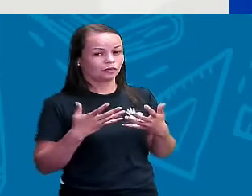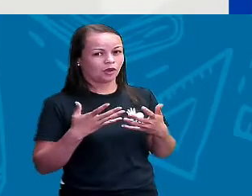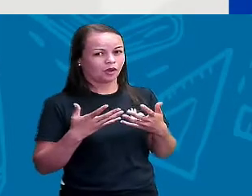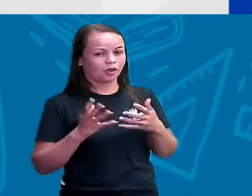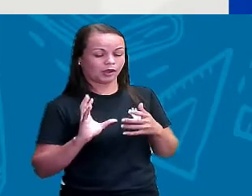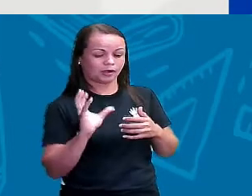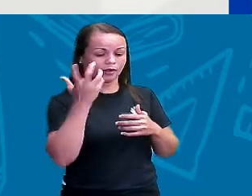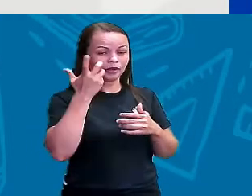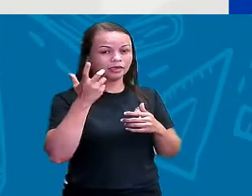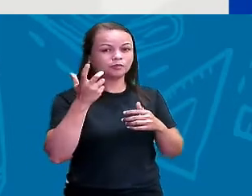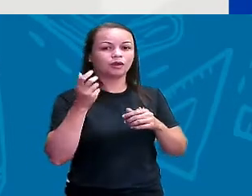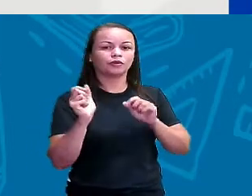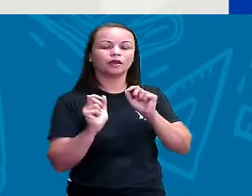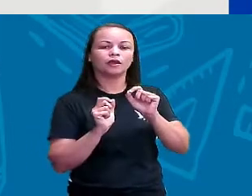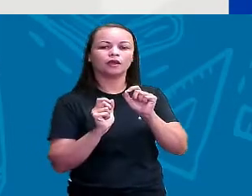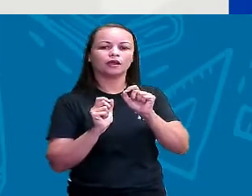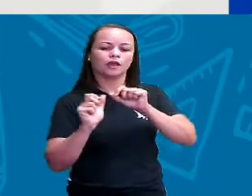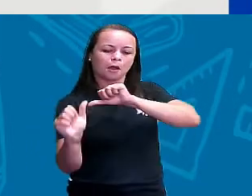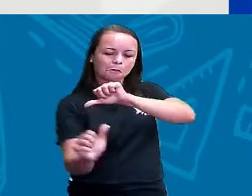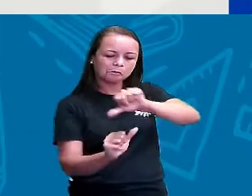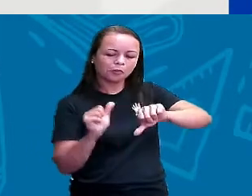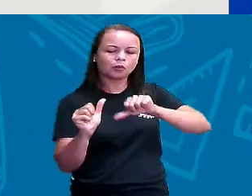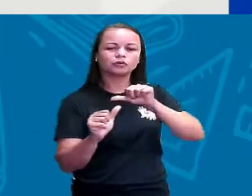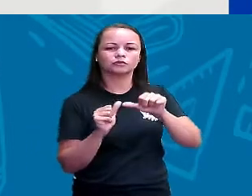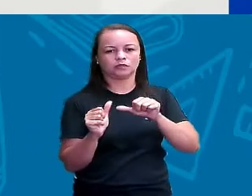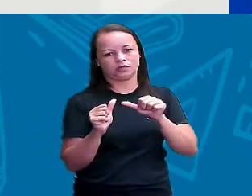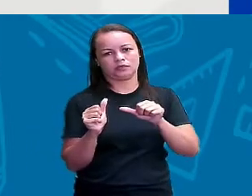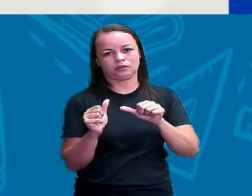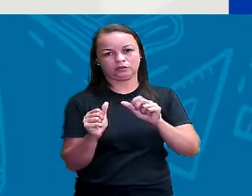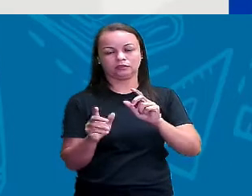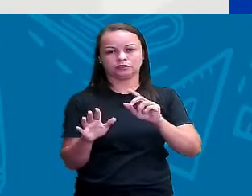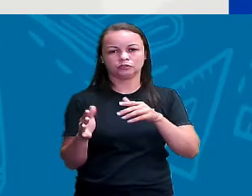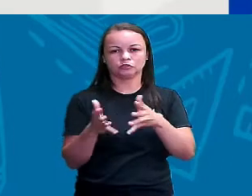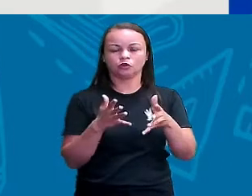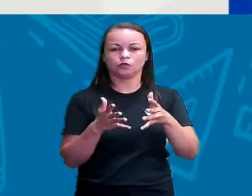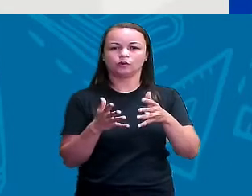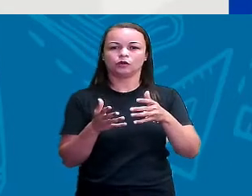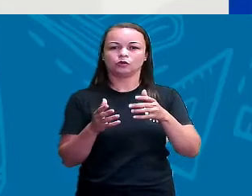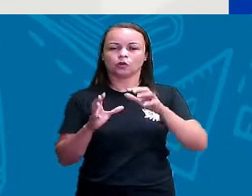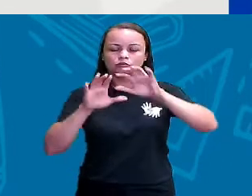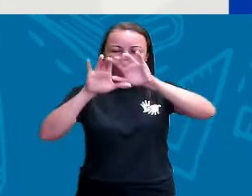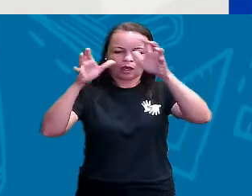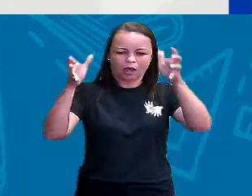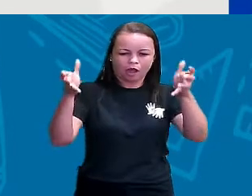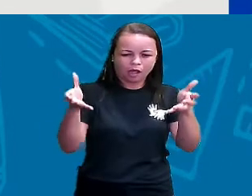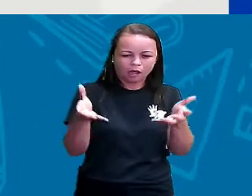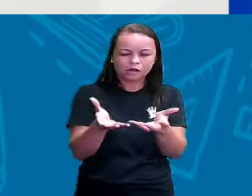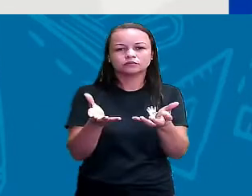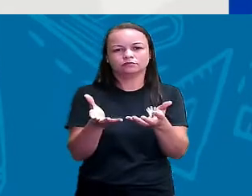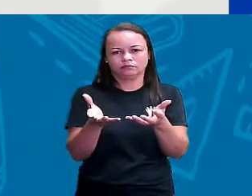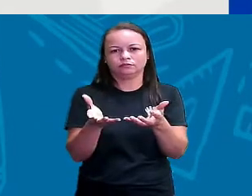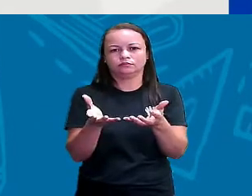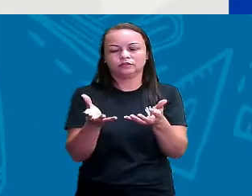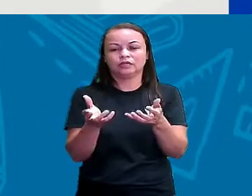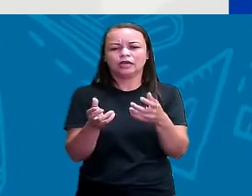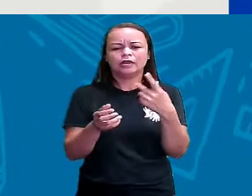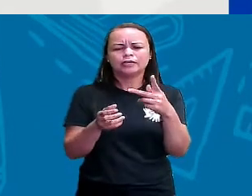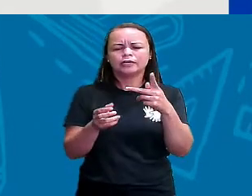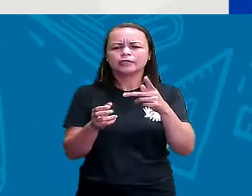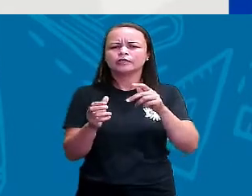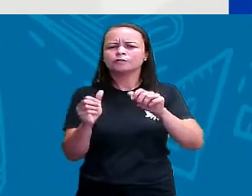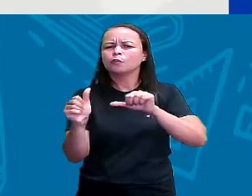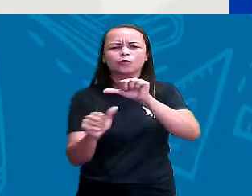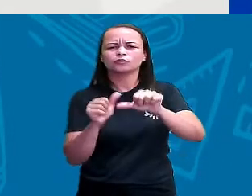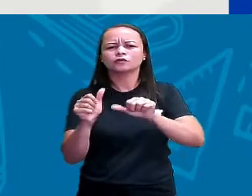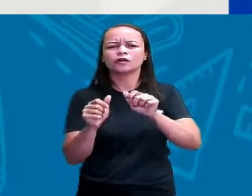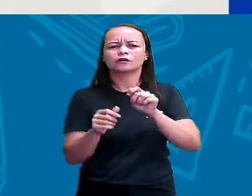que alterações nas condições da nossa atmosfera, tá certo? E que alterações seriam